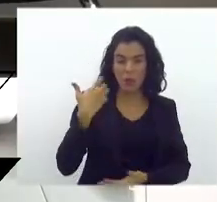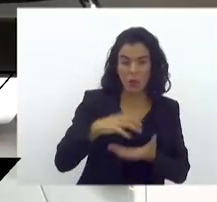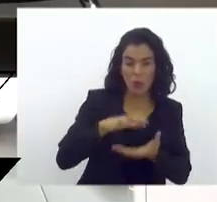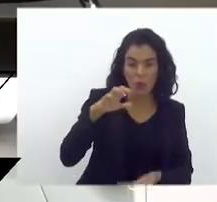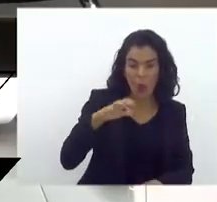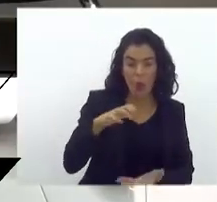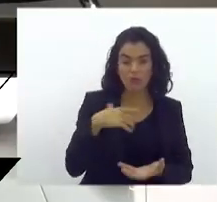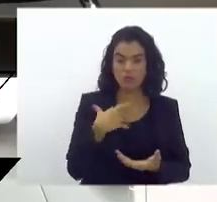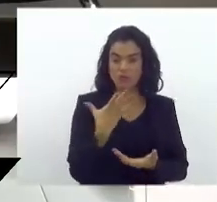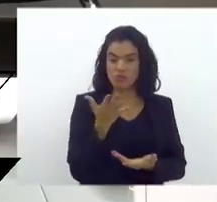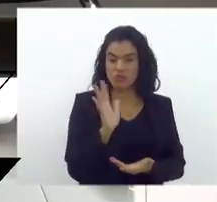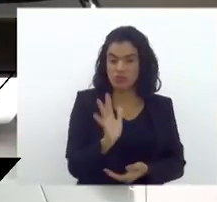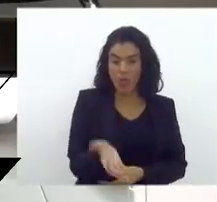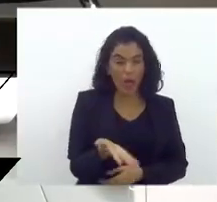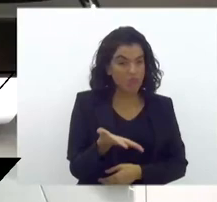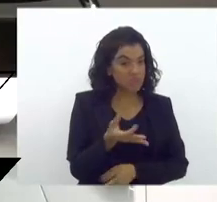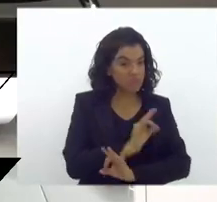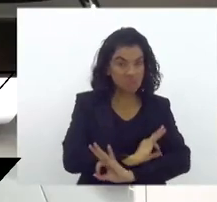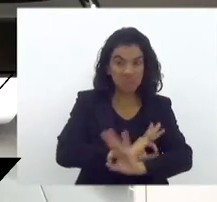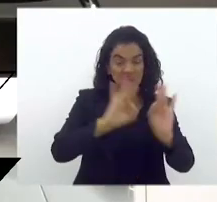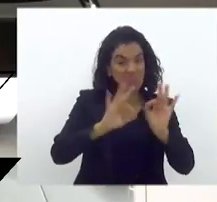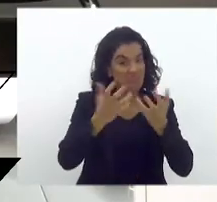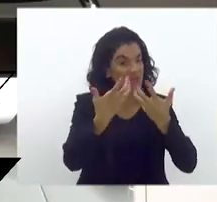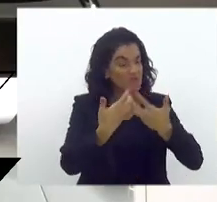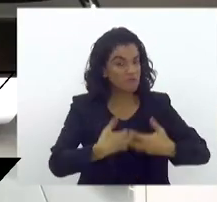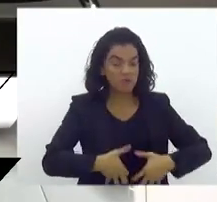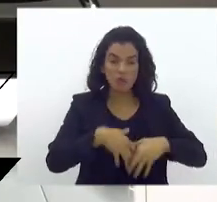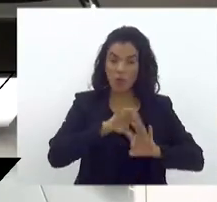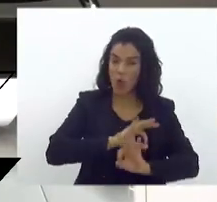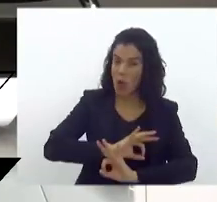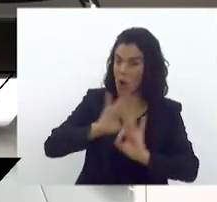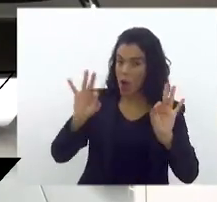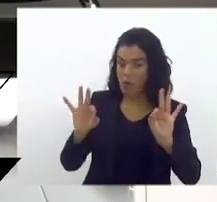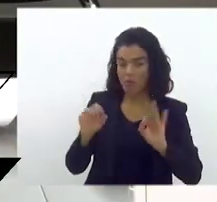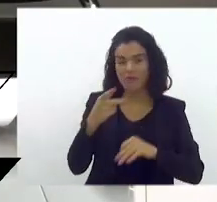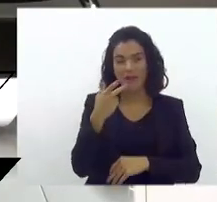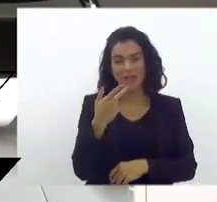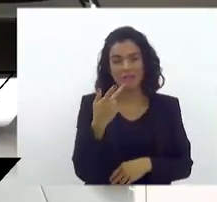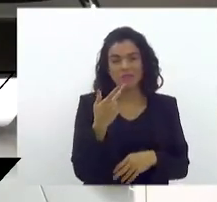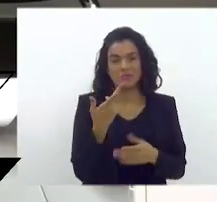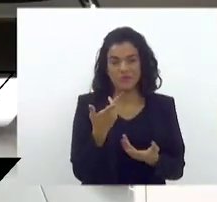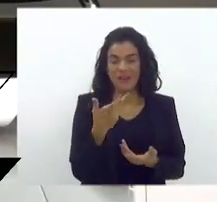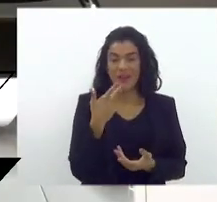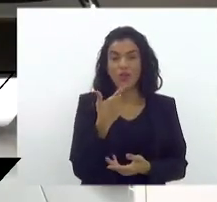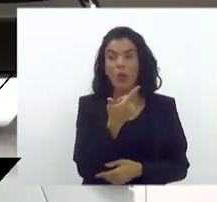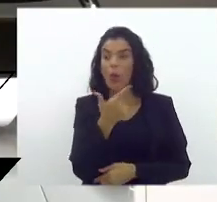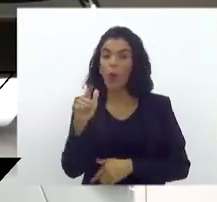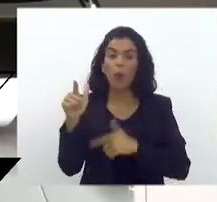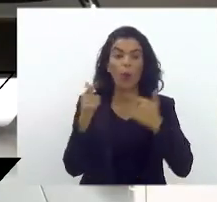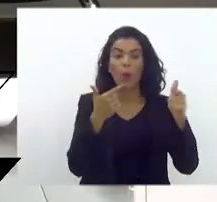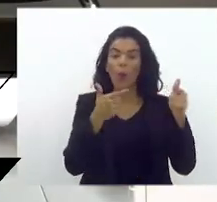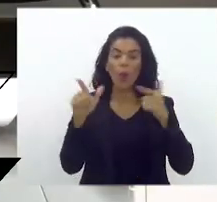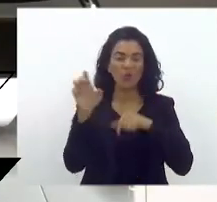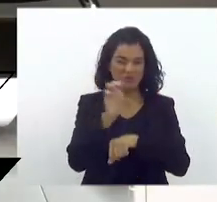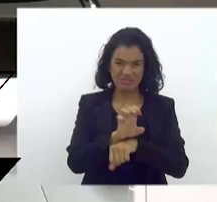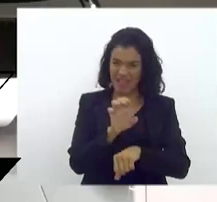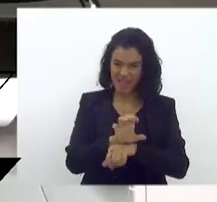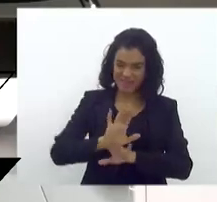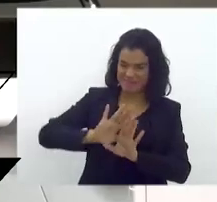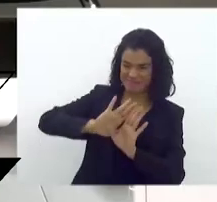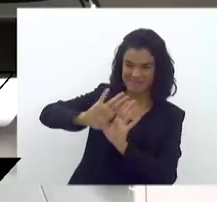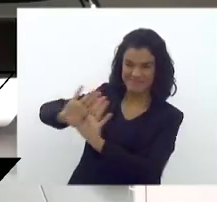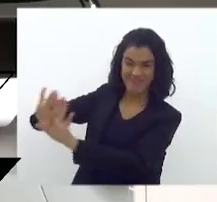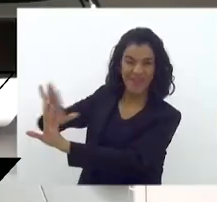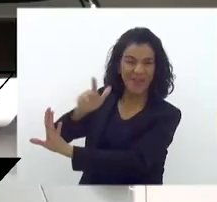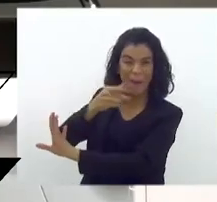e está em pleno funcionamento. Quando a gente está falando, falando de outros estados, estou falando